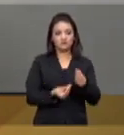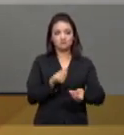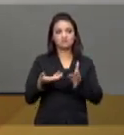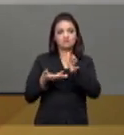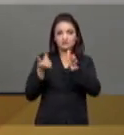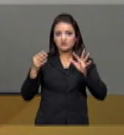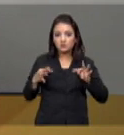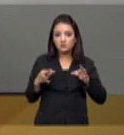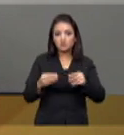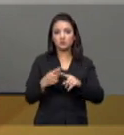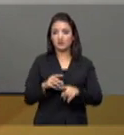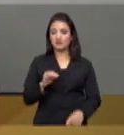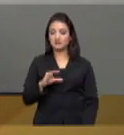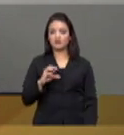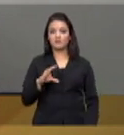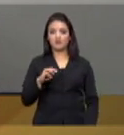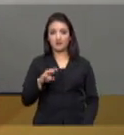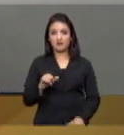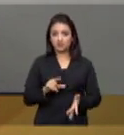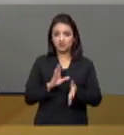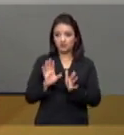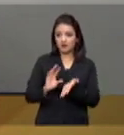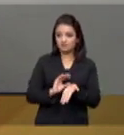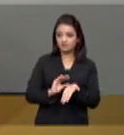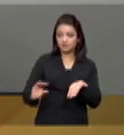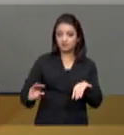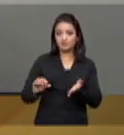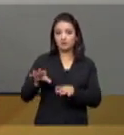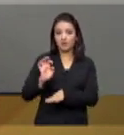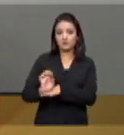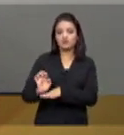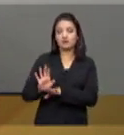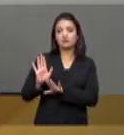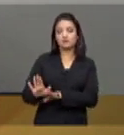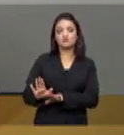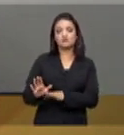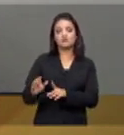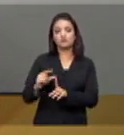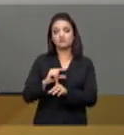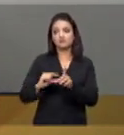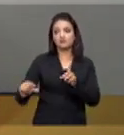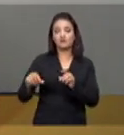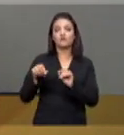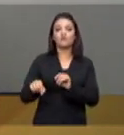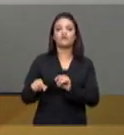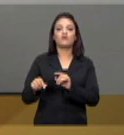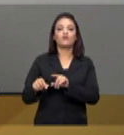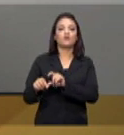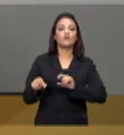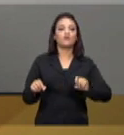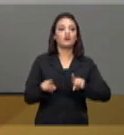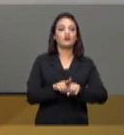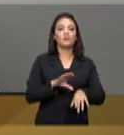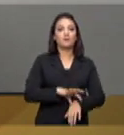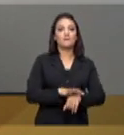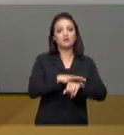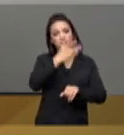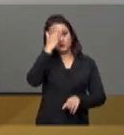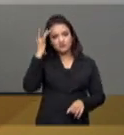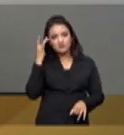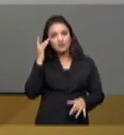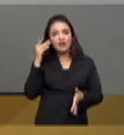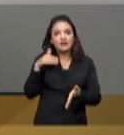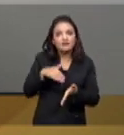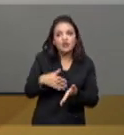parte do ICMS é entregue diretamente ao Estado, parte em pauta, embargos, declaração, no recurso extraordinário